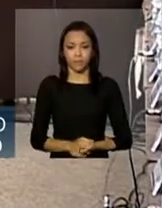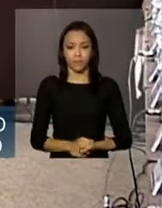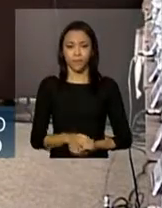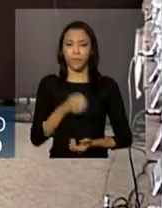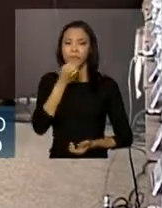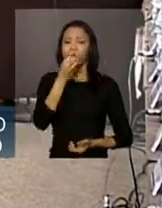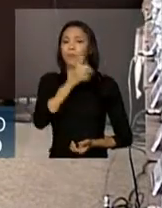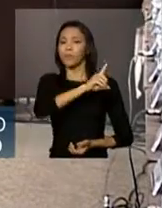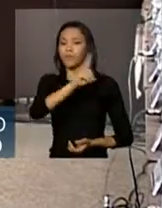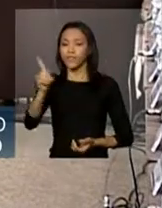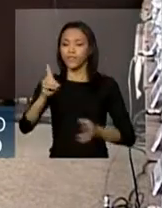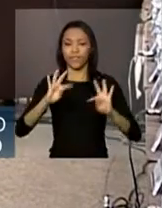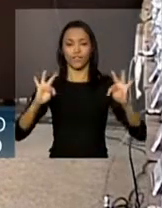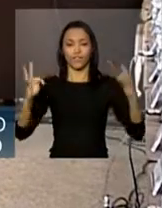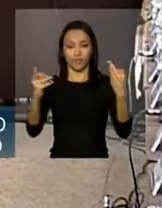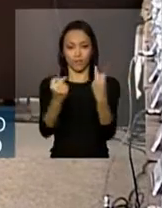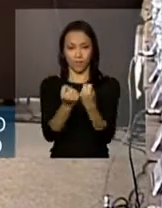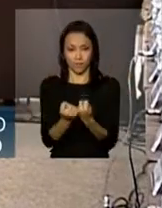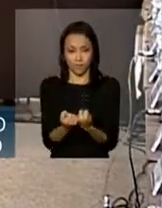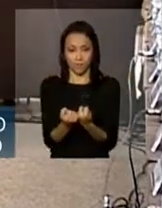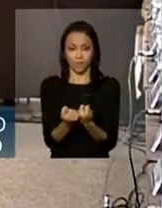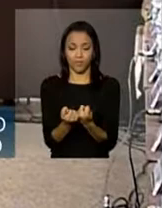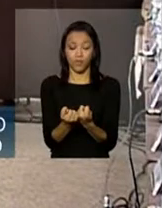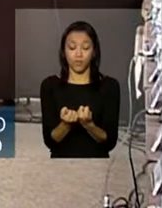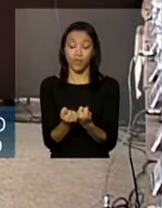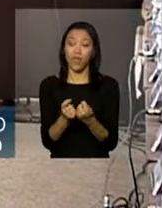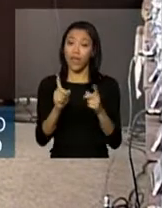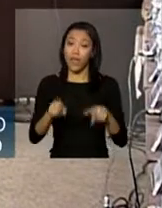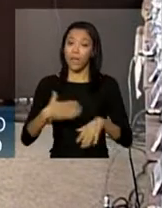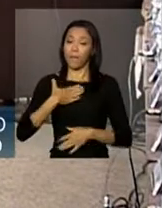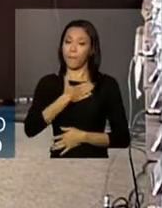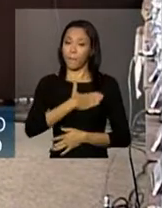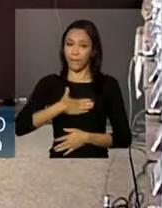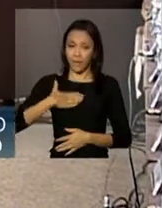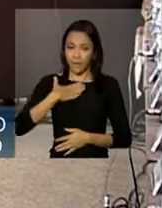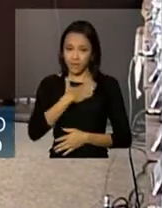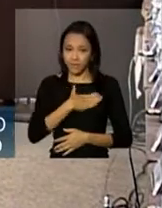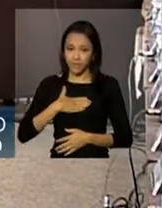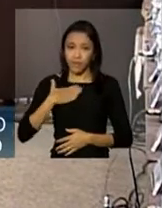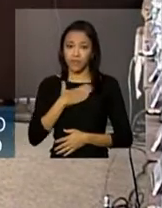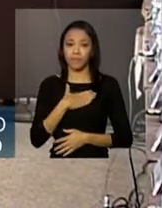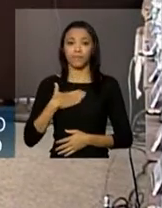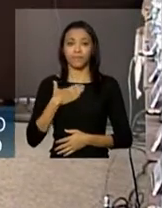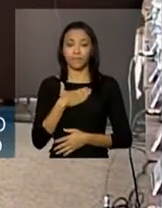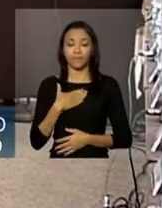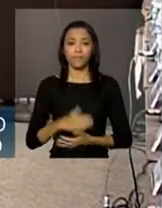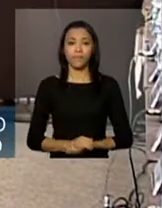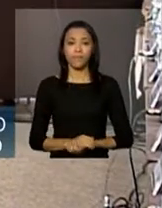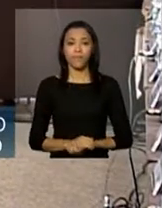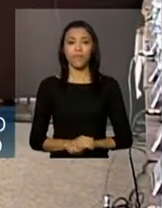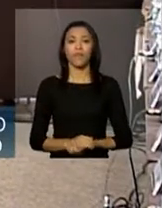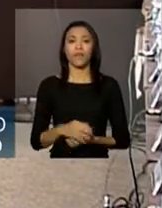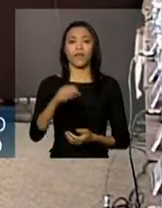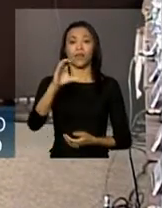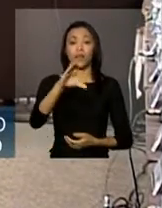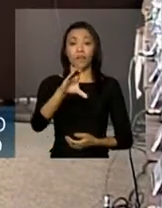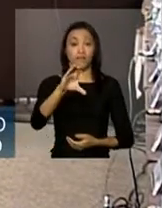Bom dia a todos e a todas. É com muito prazer que a SAI e a